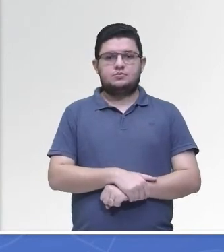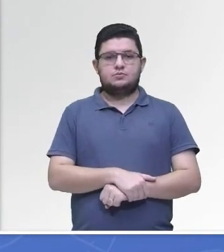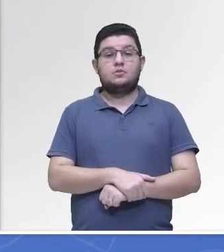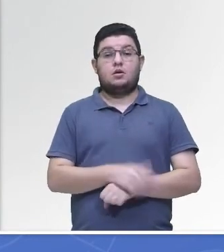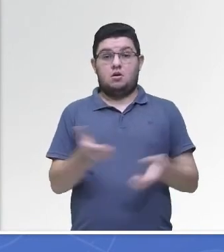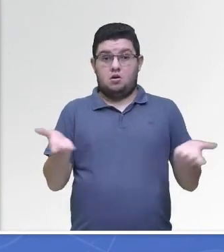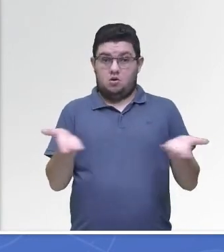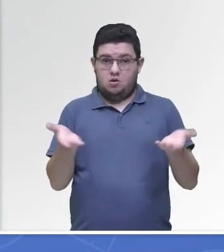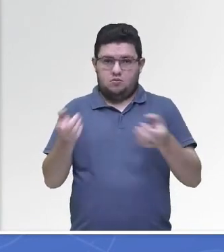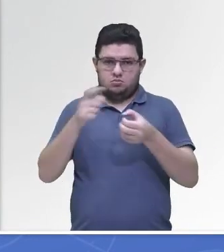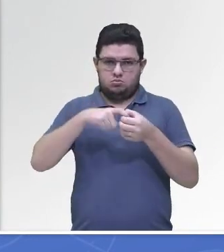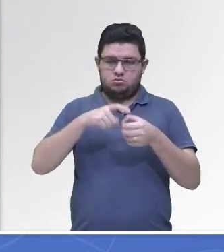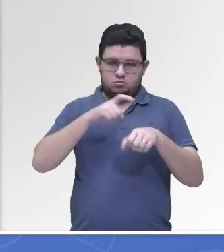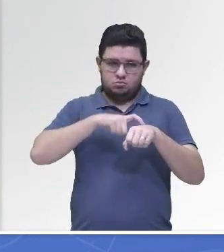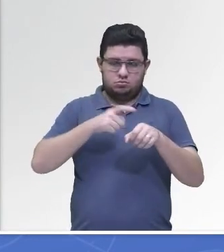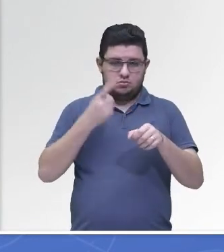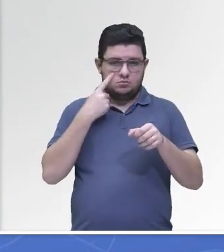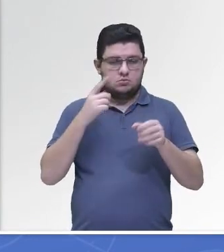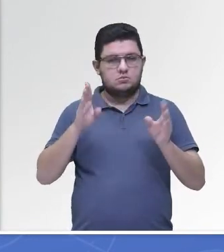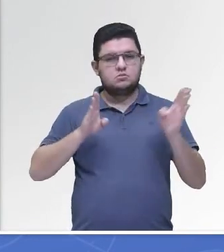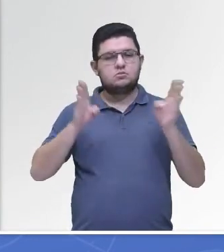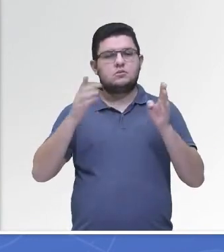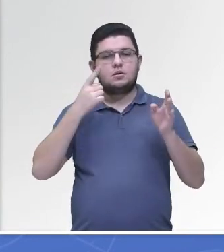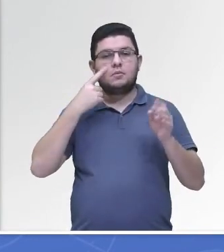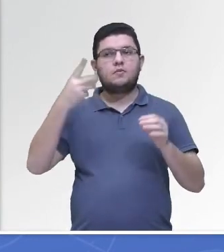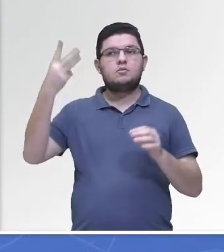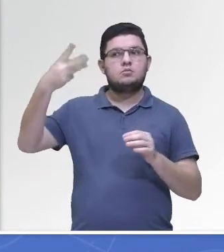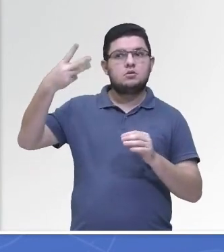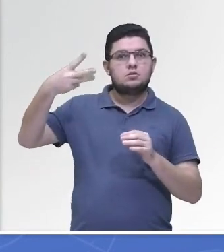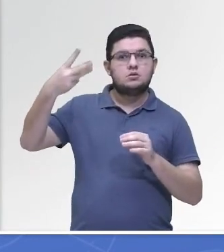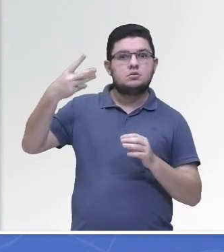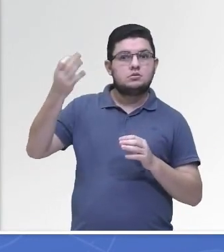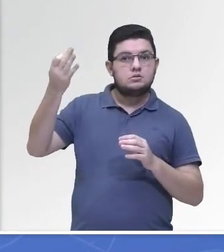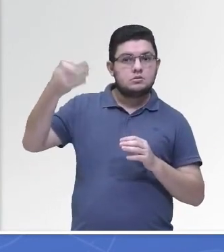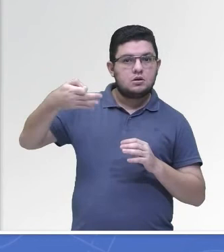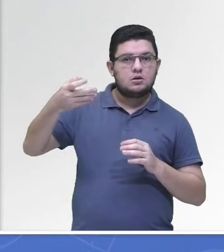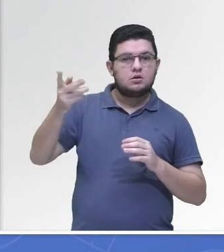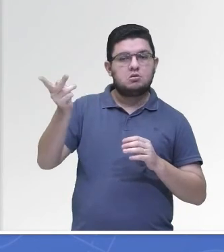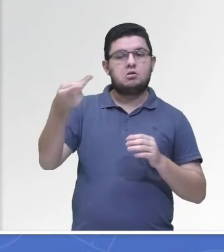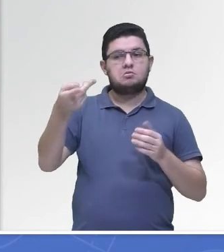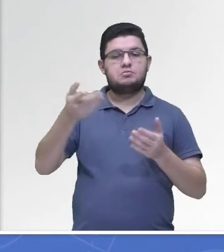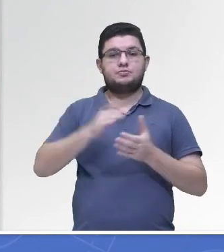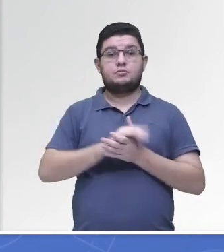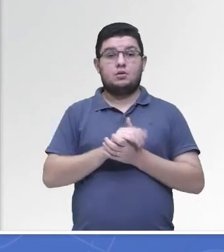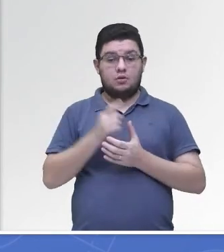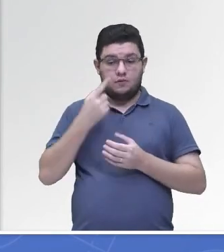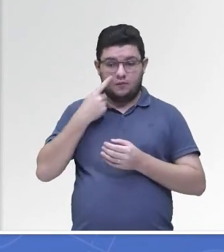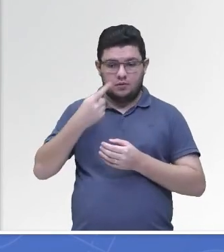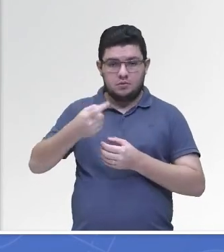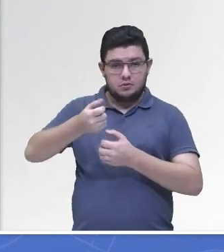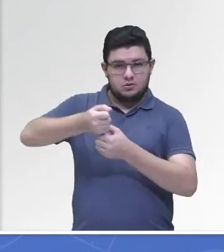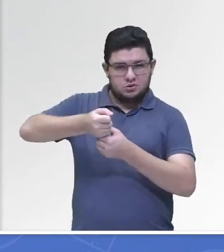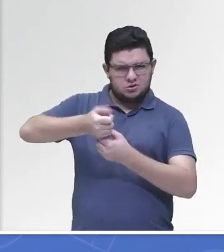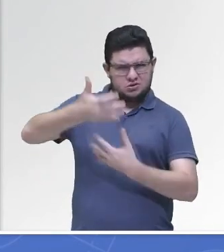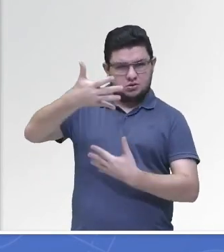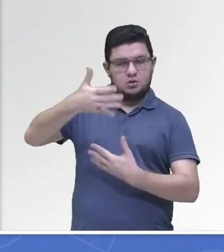Voltamos aqui, vamos analisar a nossa terceira questão. Eu estava olhando aqui o chat, vocês estão